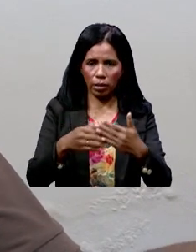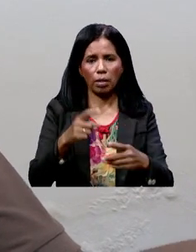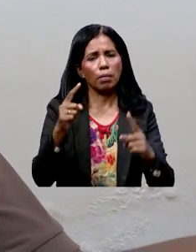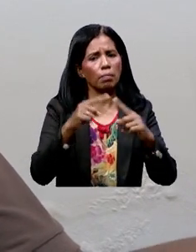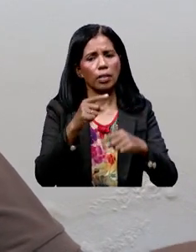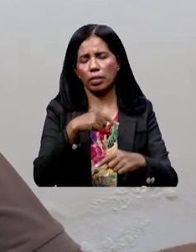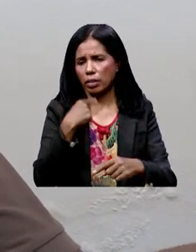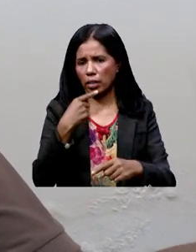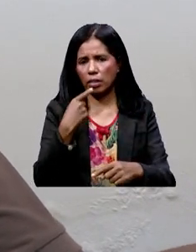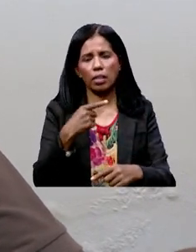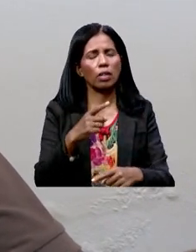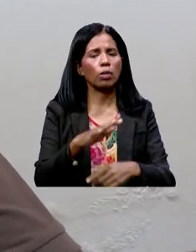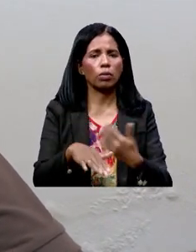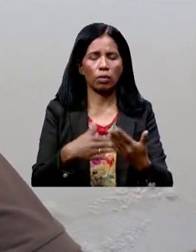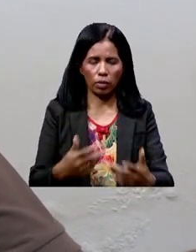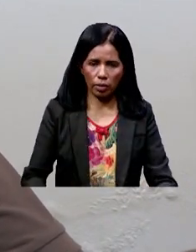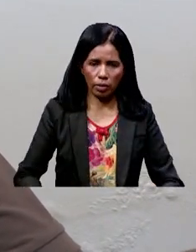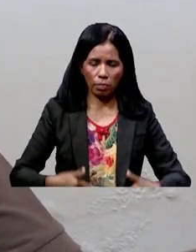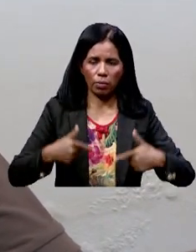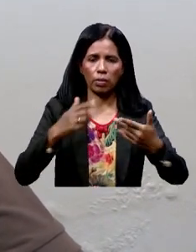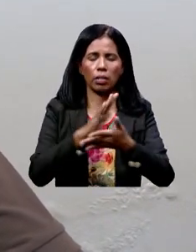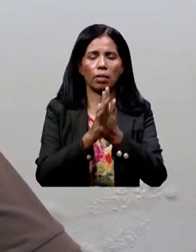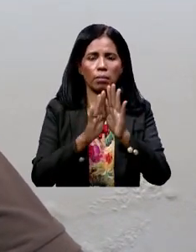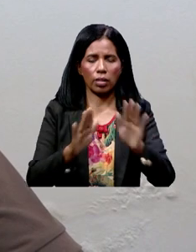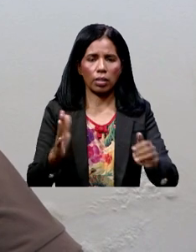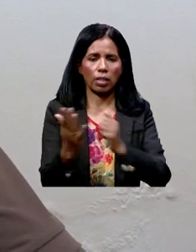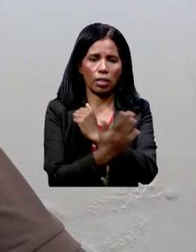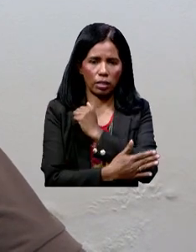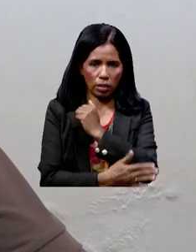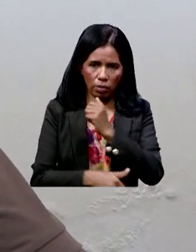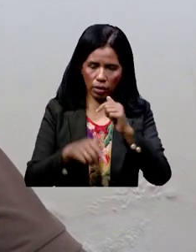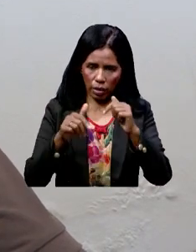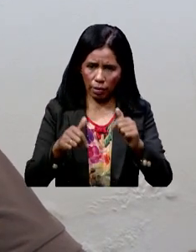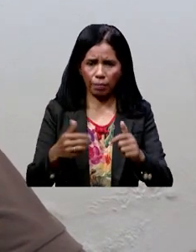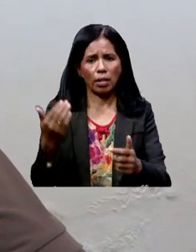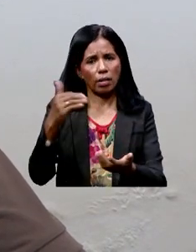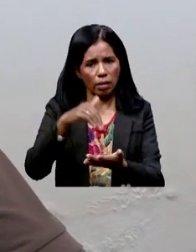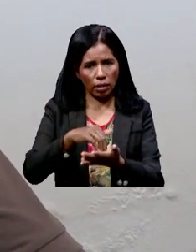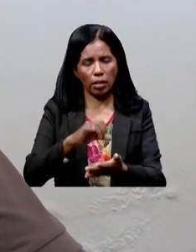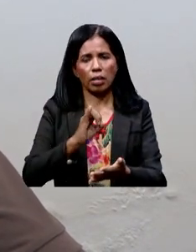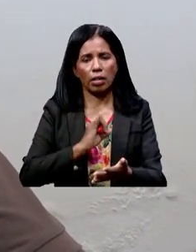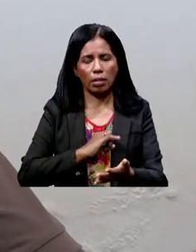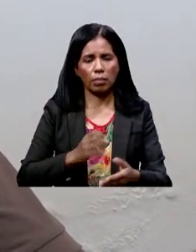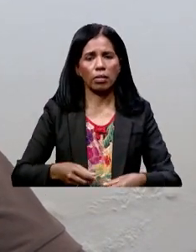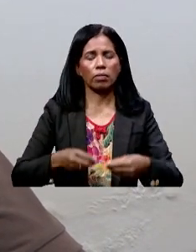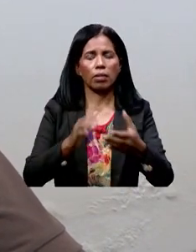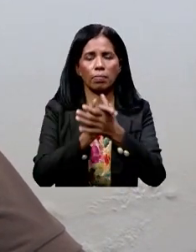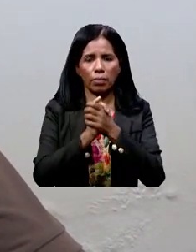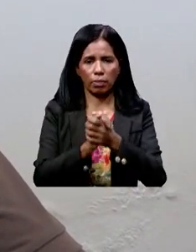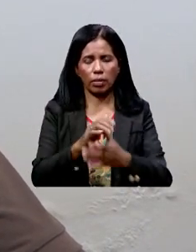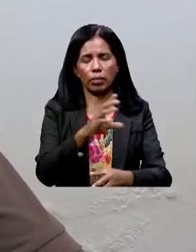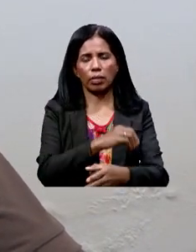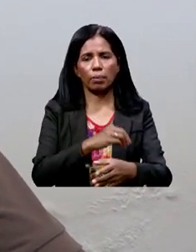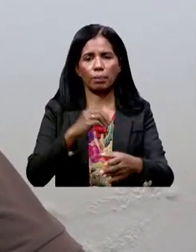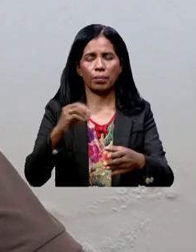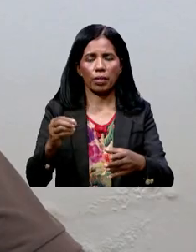dit hutu hutu bele moris akmatek ia rai ida ne hawa noin dalai datang amin ini ade Zezu buas festas Idul